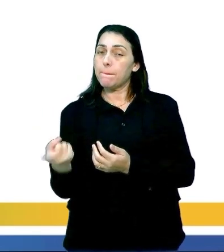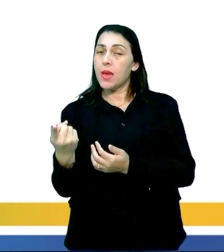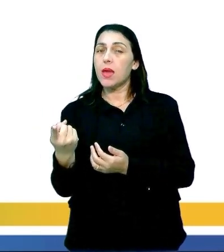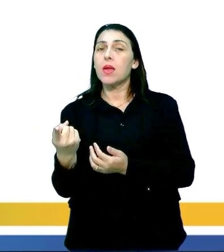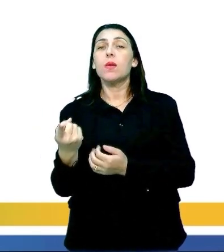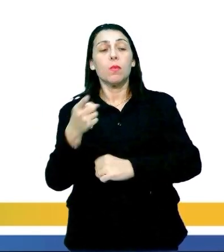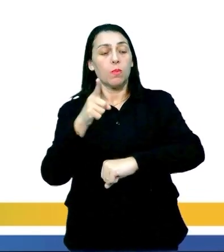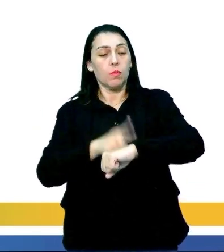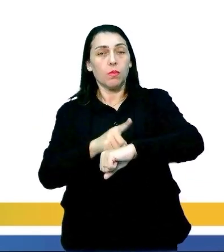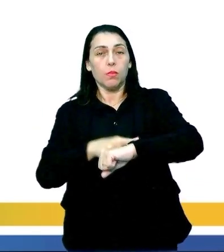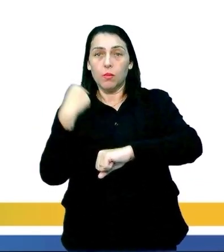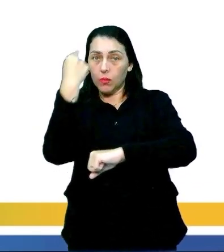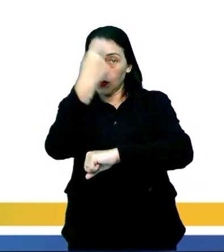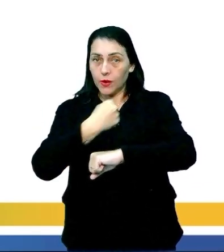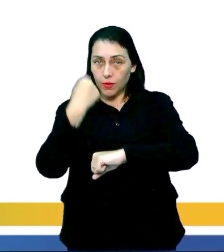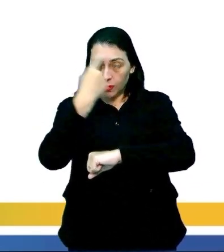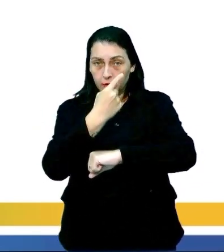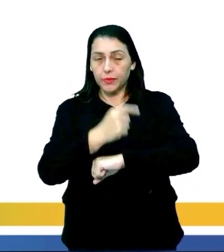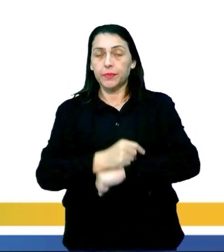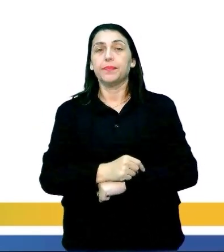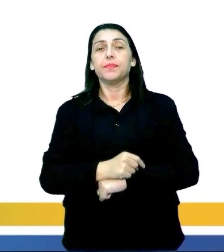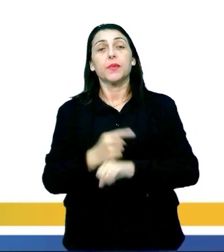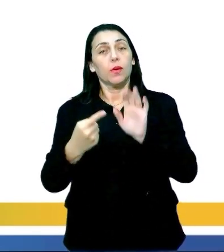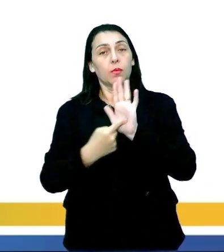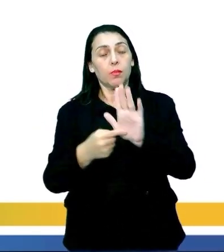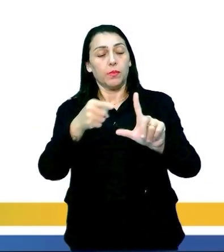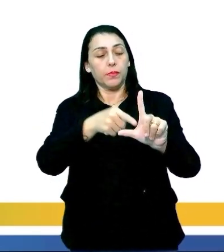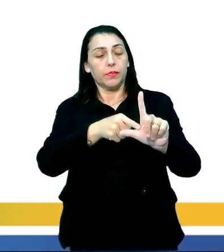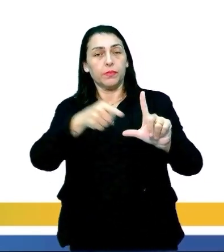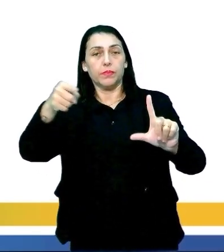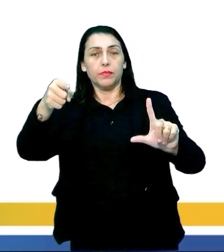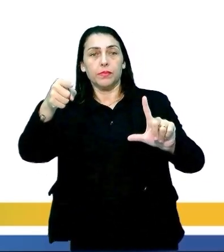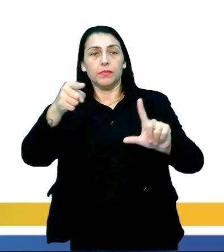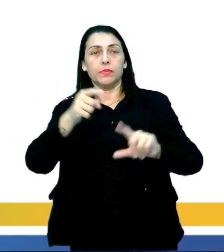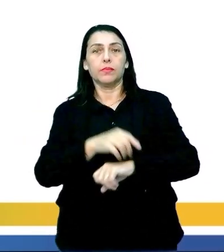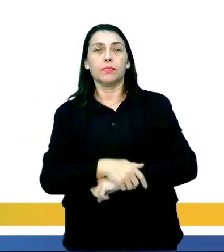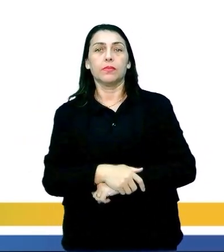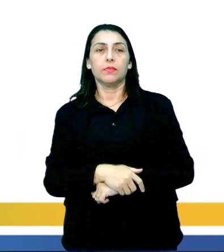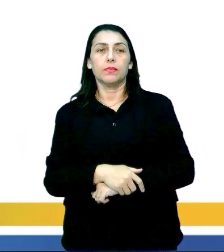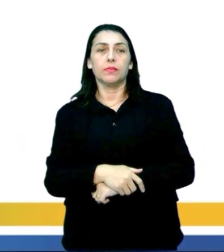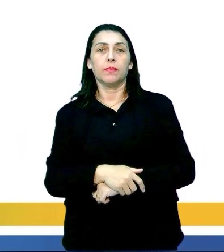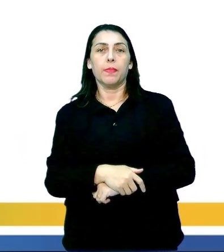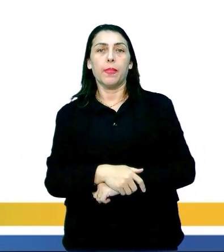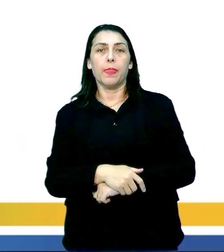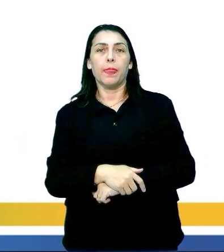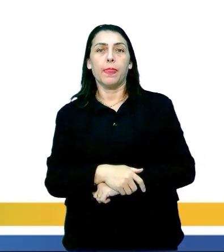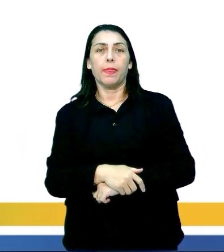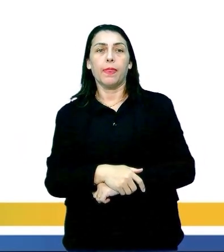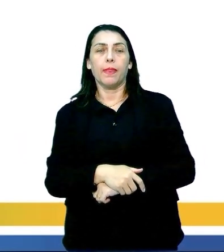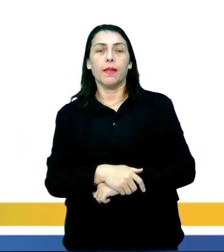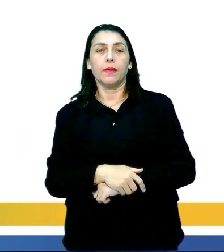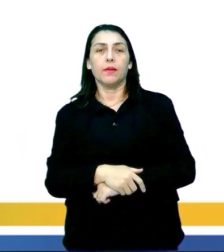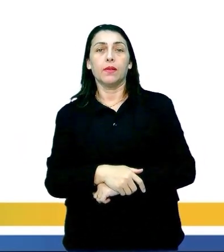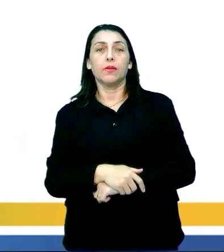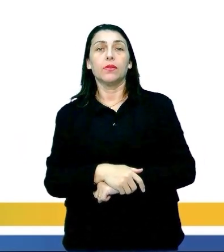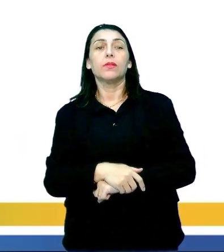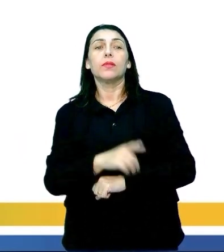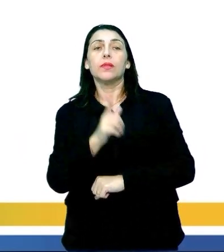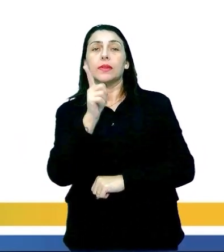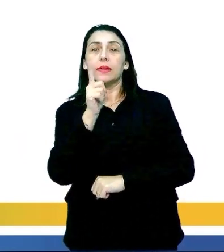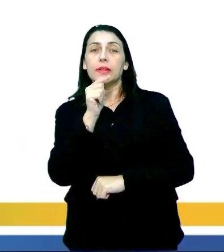litros por hora, como mostra o gráfico. Nas 2 horas seguintes, foram